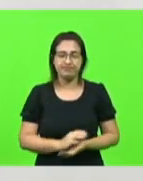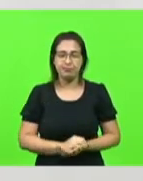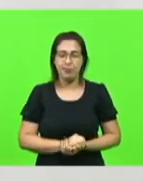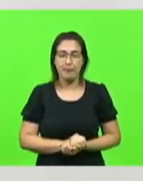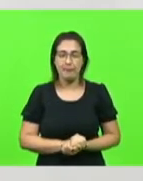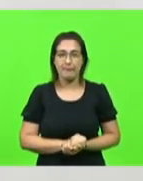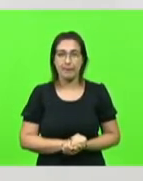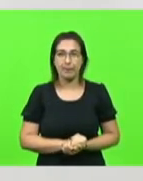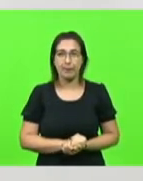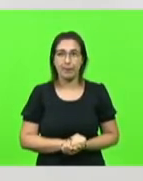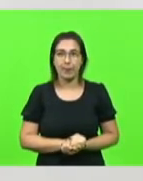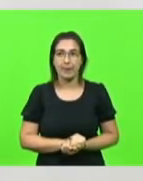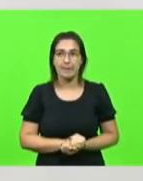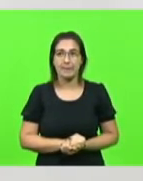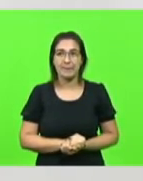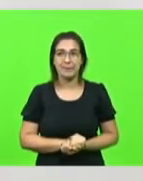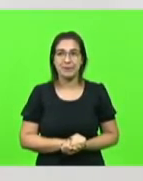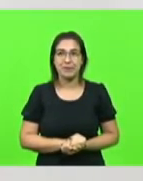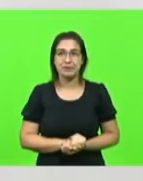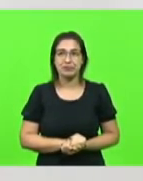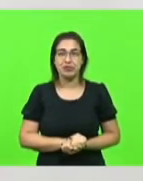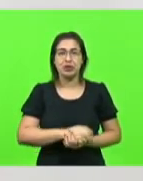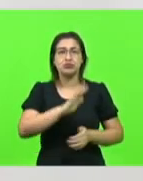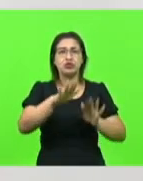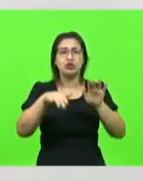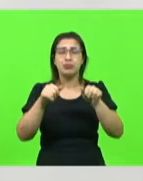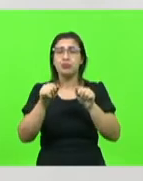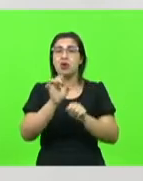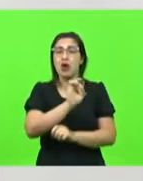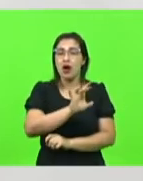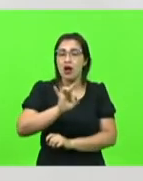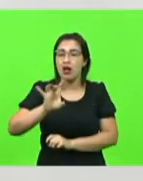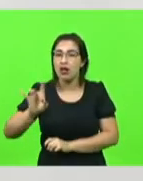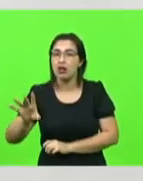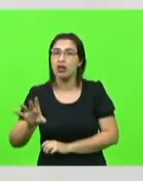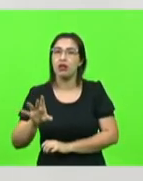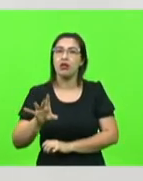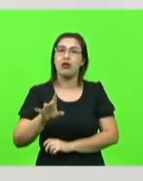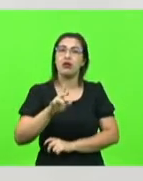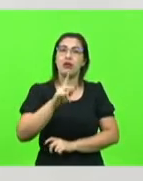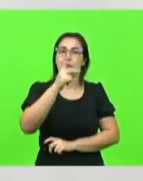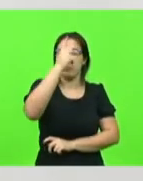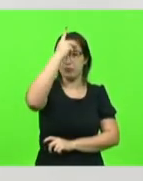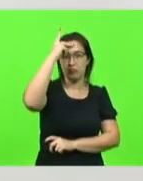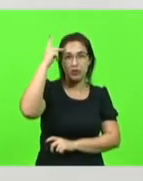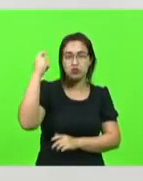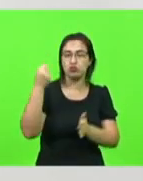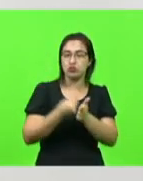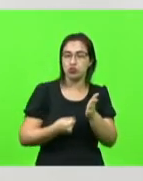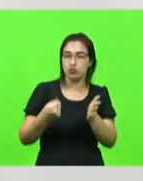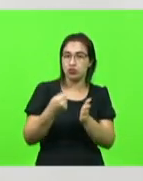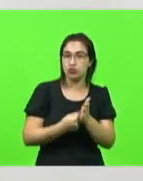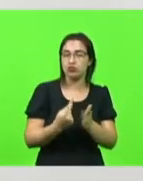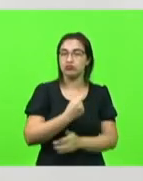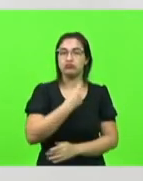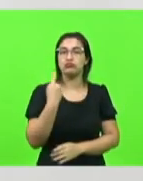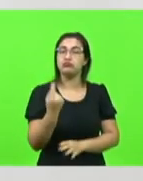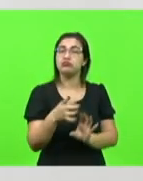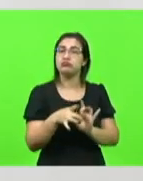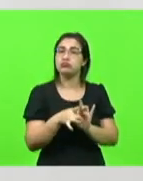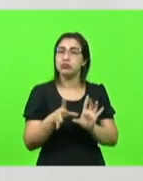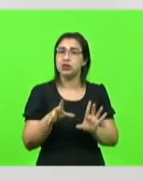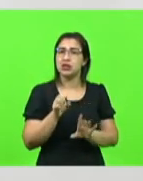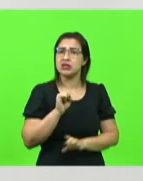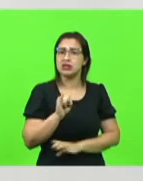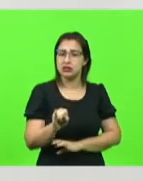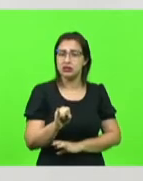Mais um minuto, deputado. Eu vou convocar cada cidadão catarinense para lutar pela nossa liberdade. Se eu não tenho plano B, quer